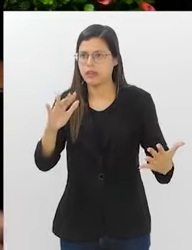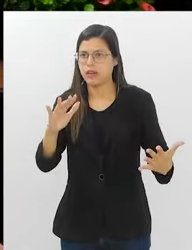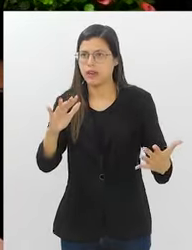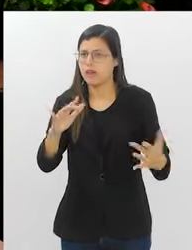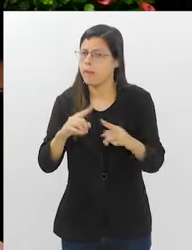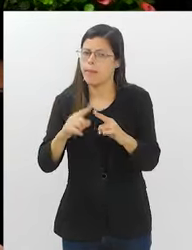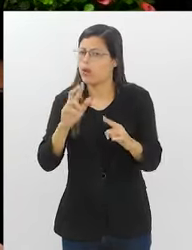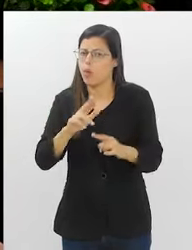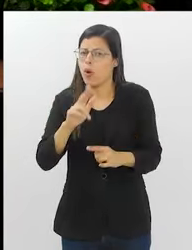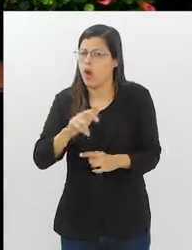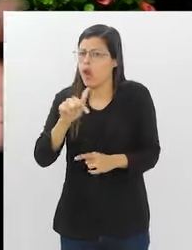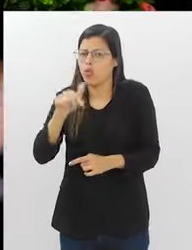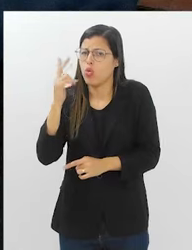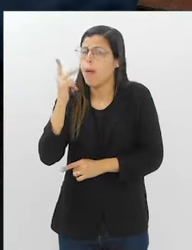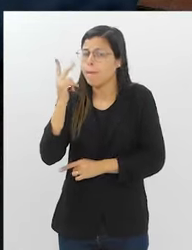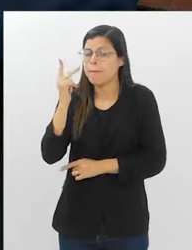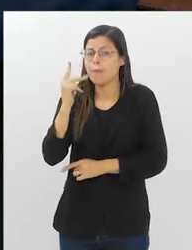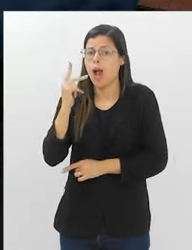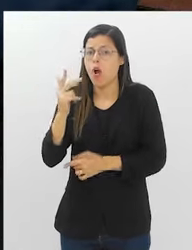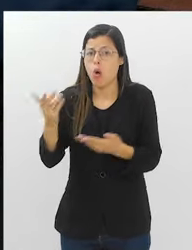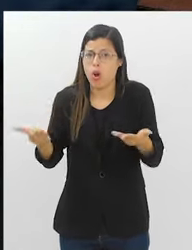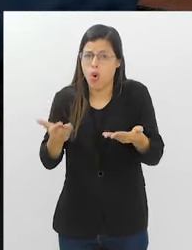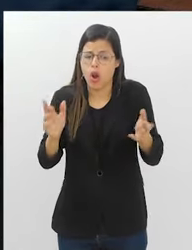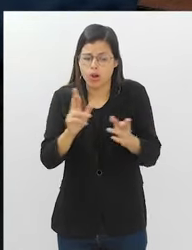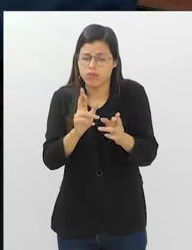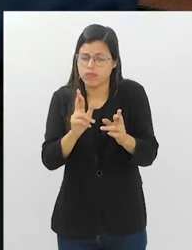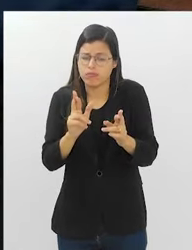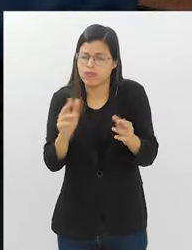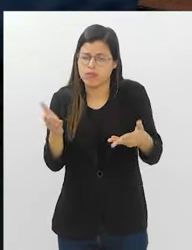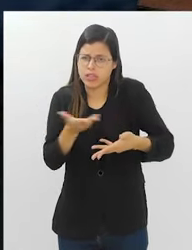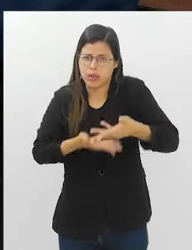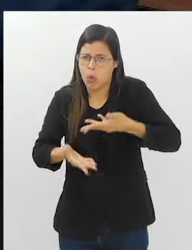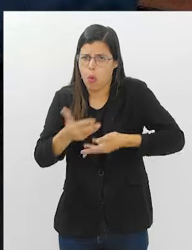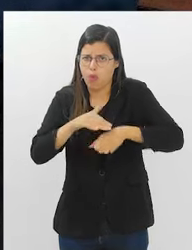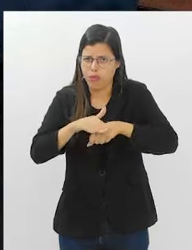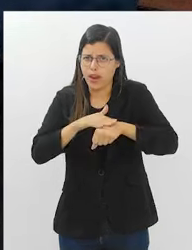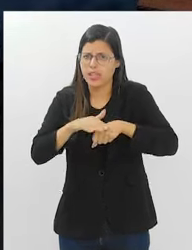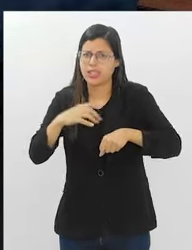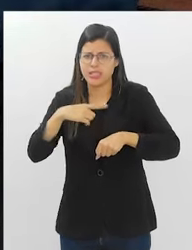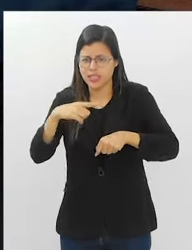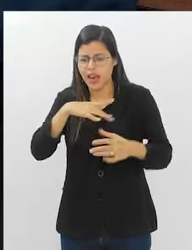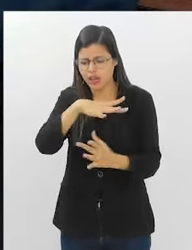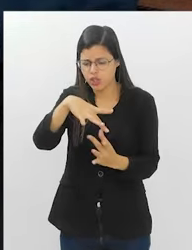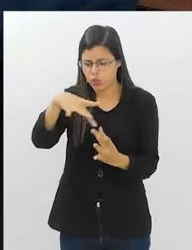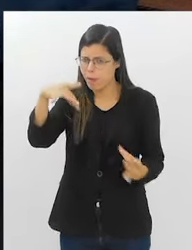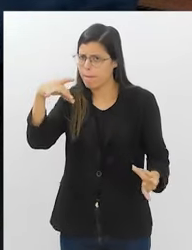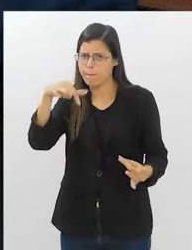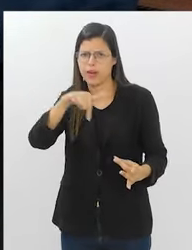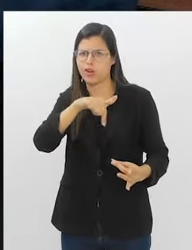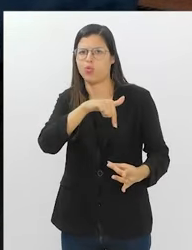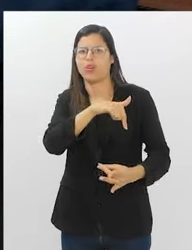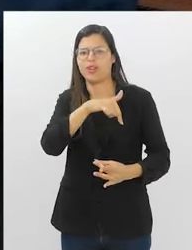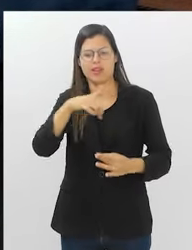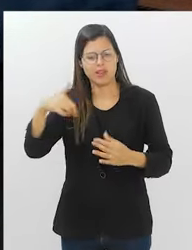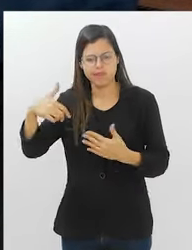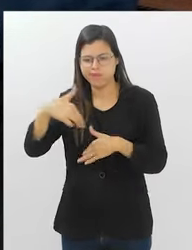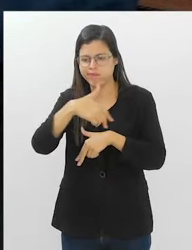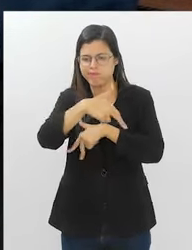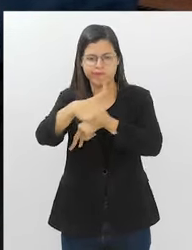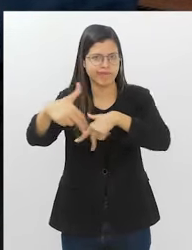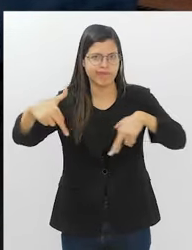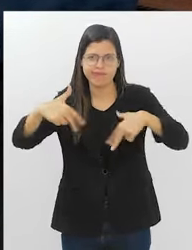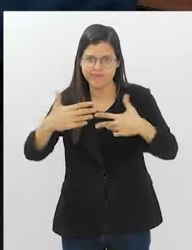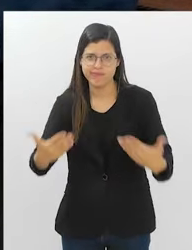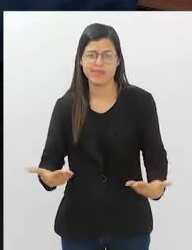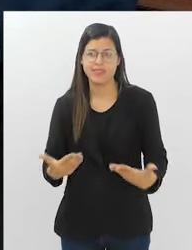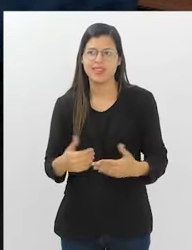comum entre nós é que agora tem vários espíritos. Obrigada, Dê. Nossa, Bem eu só não tranquilo vou isso, correr porque não vou